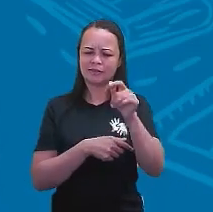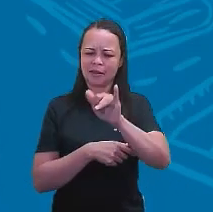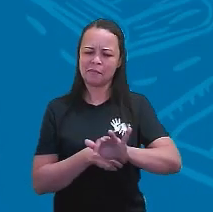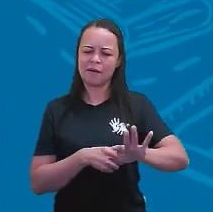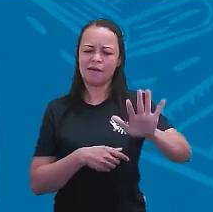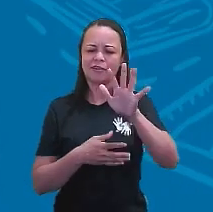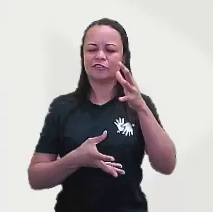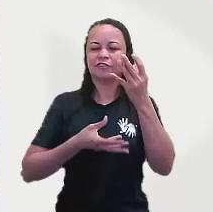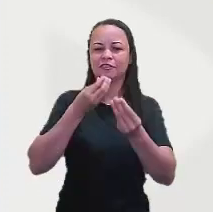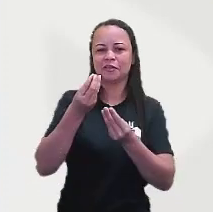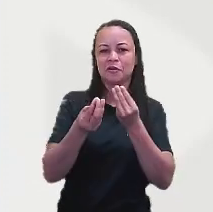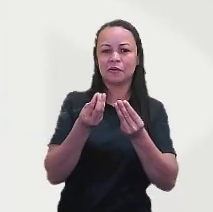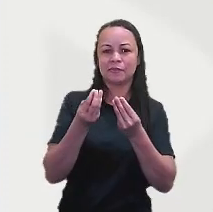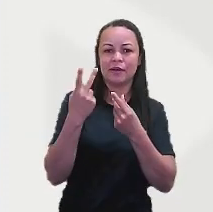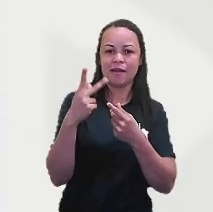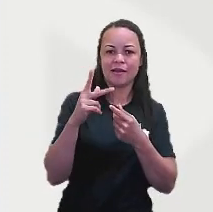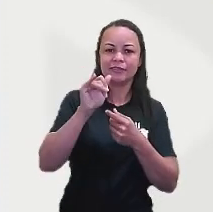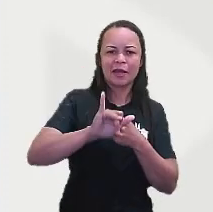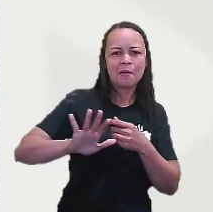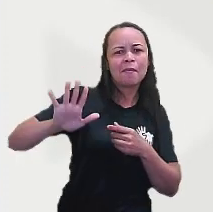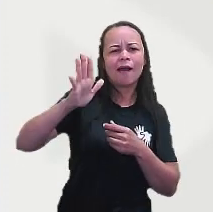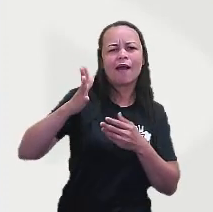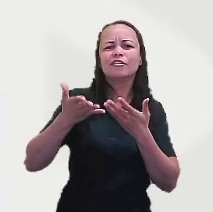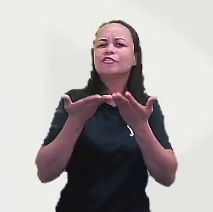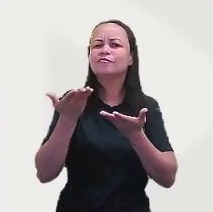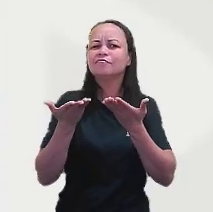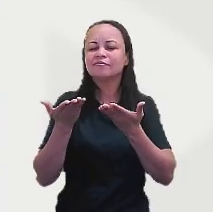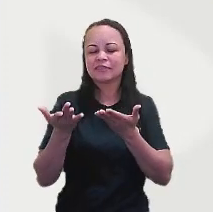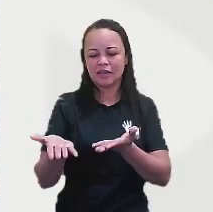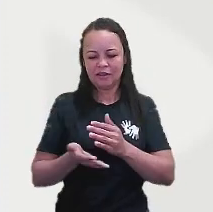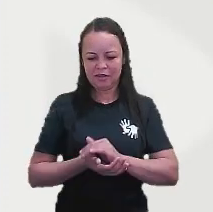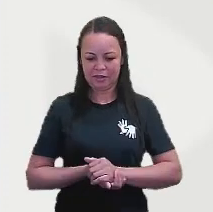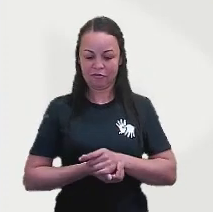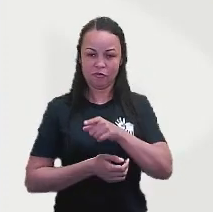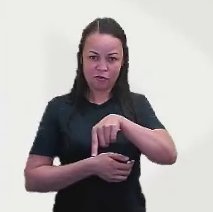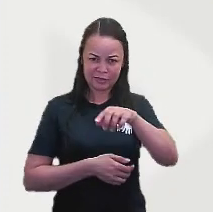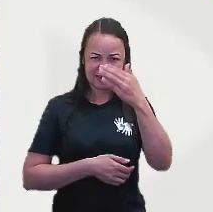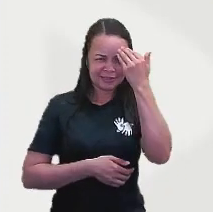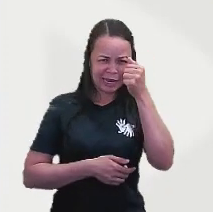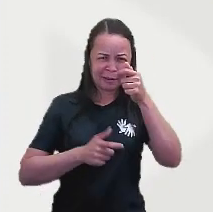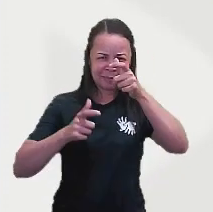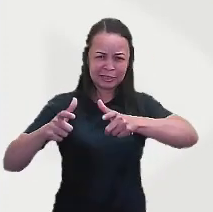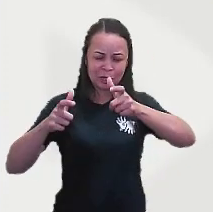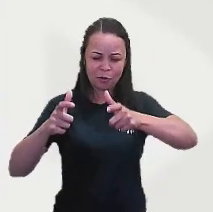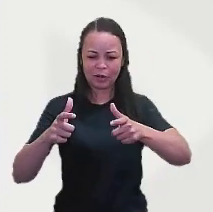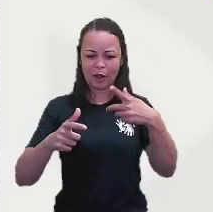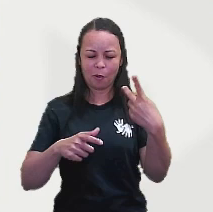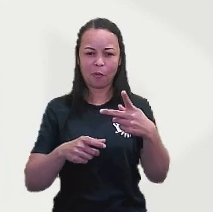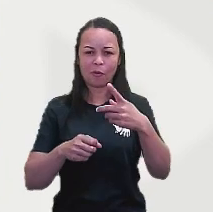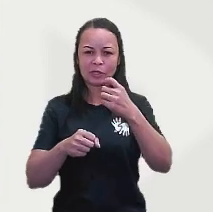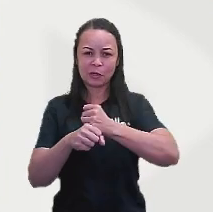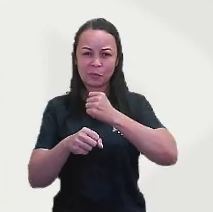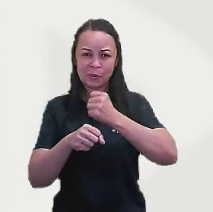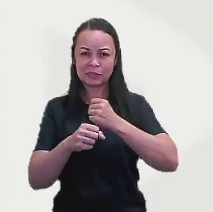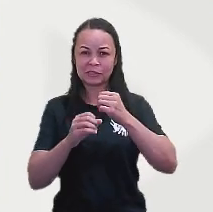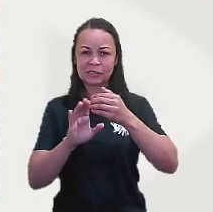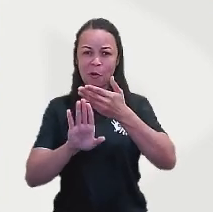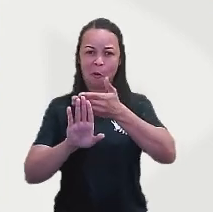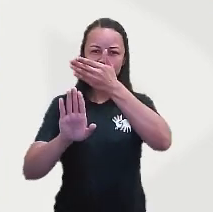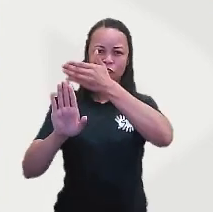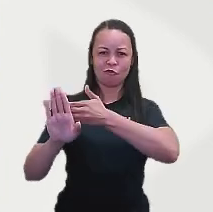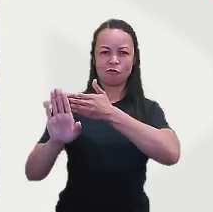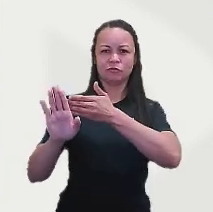Antão, com certeza sabe onde é esse local, principalmente por conta do quê? Dessa construção ao fundo da